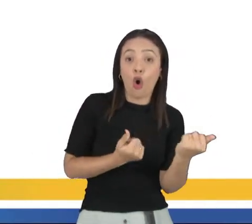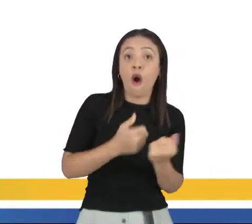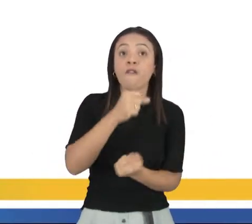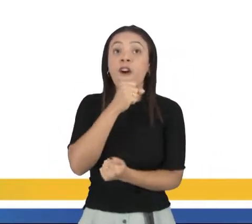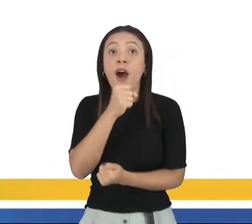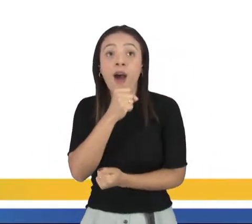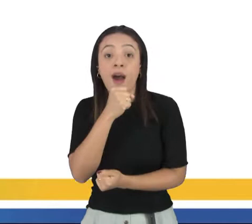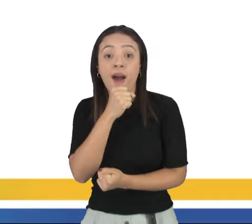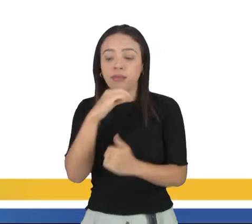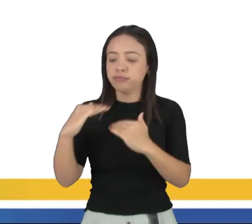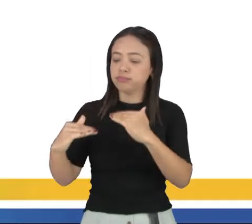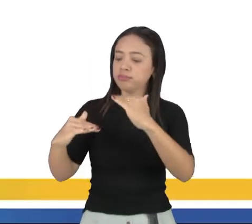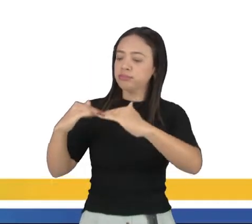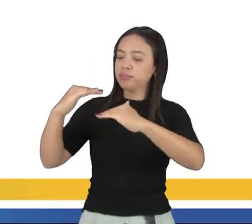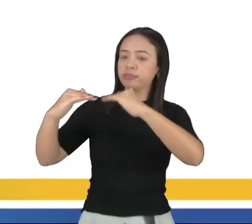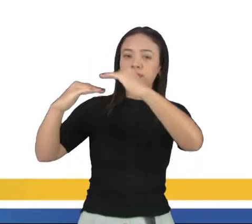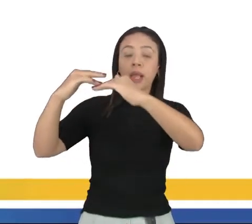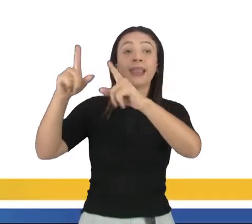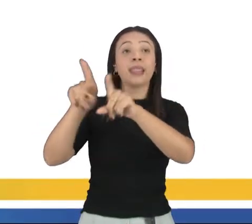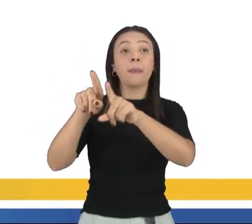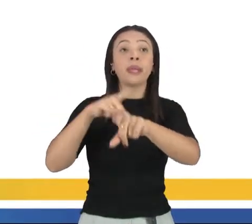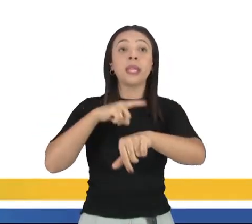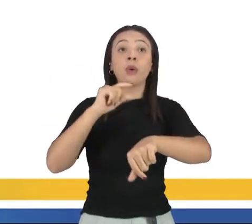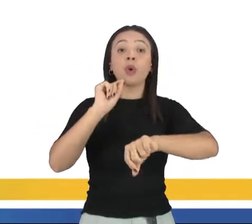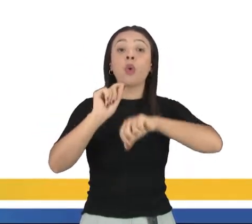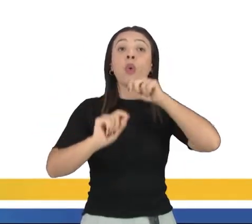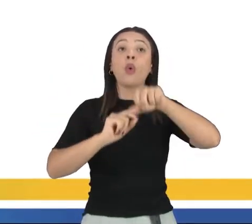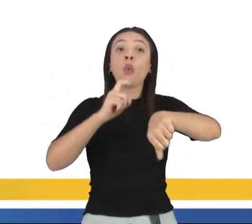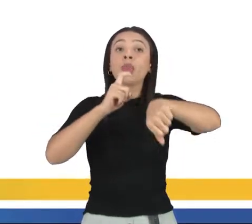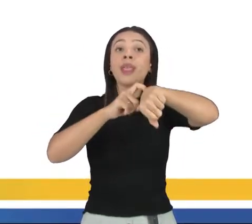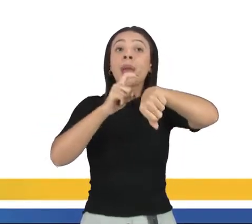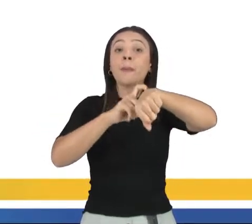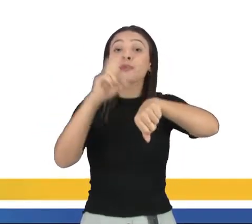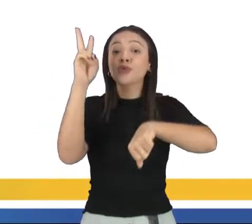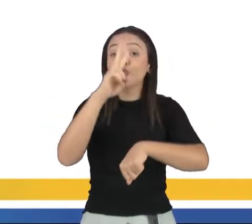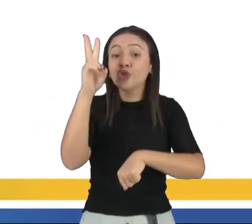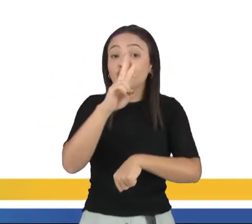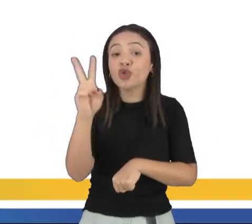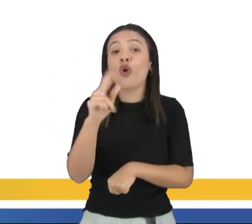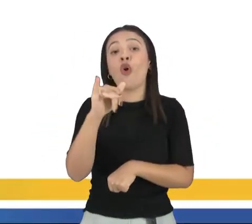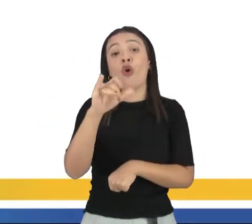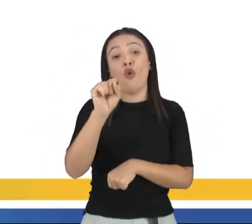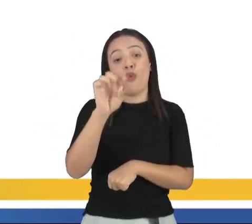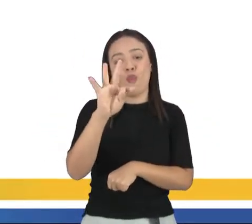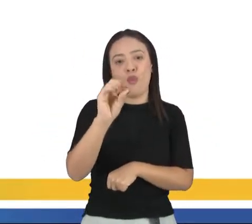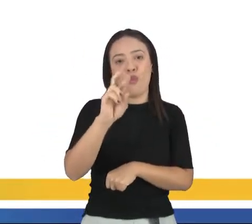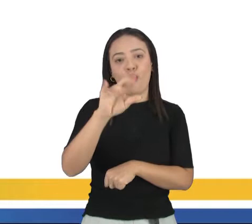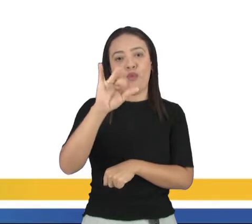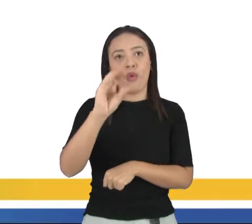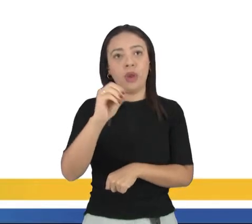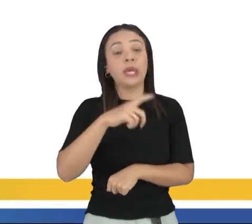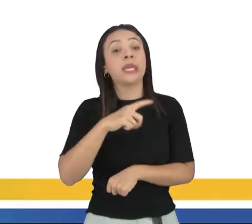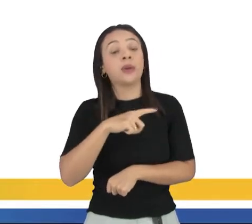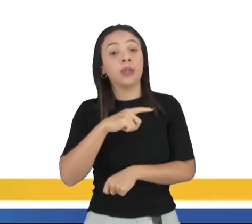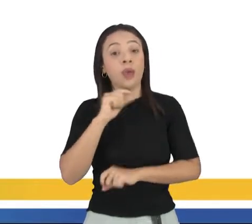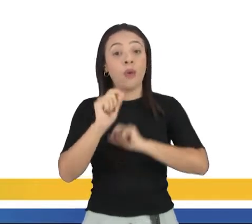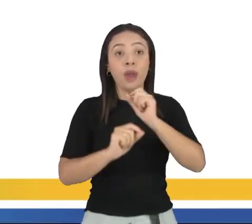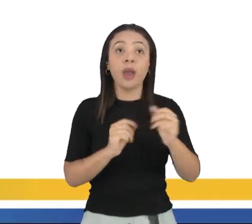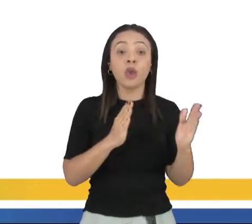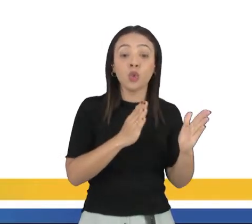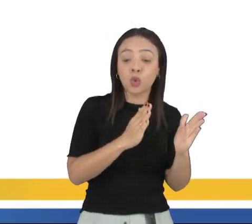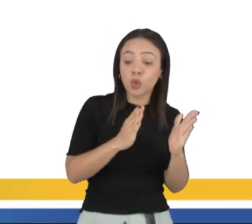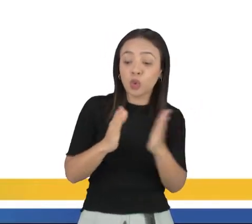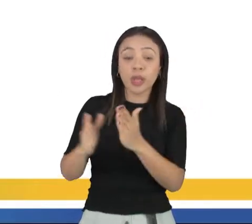os acontecimento de crescimento e também existe o tempo que histórico né que o tempo histórico vai trabalhar aí com esses